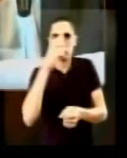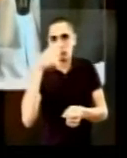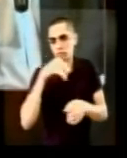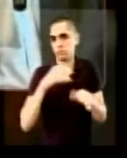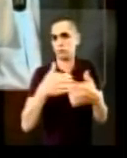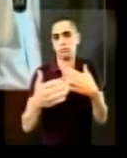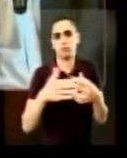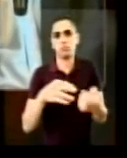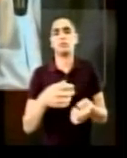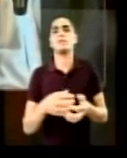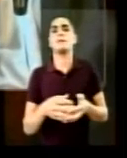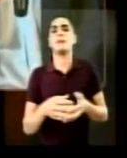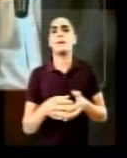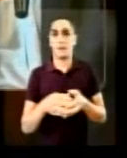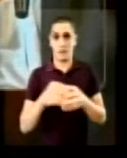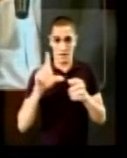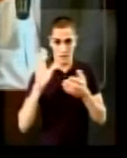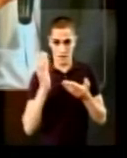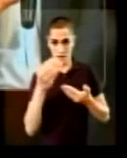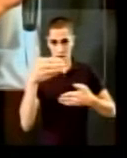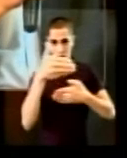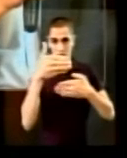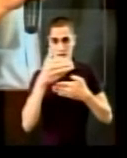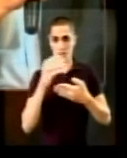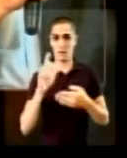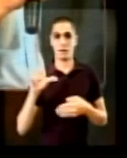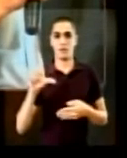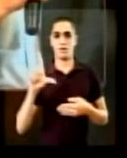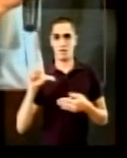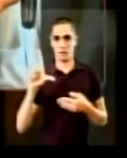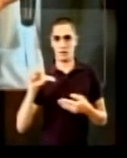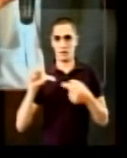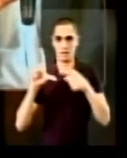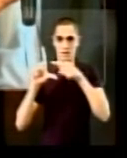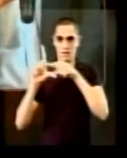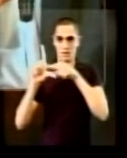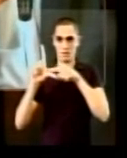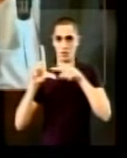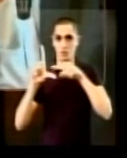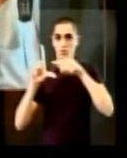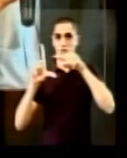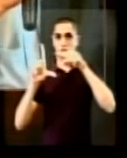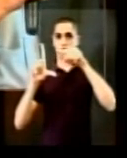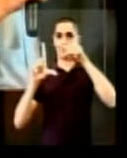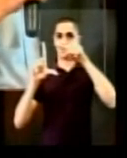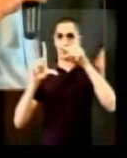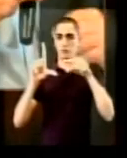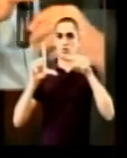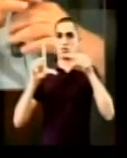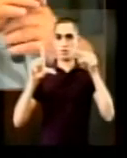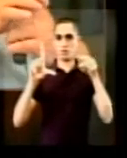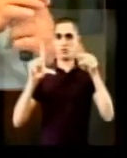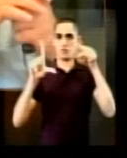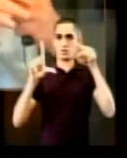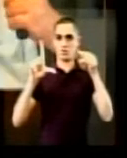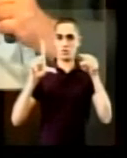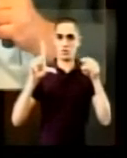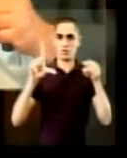é muito decrescente, né? De 291, nós passamos